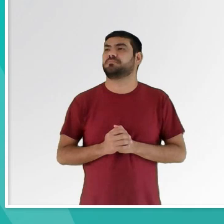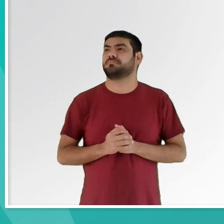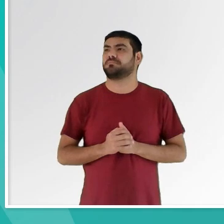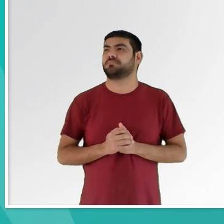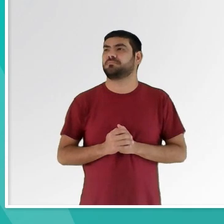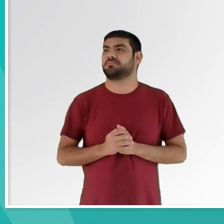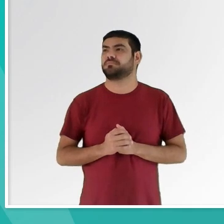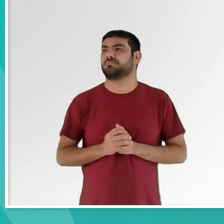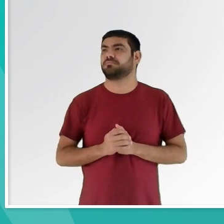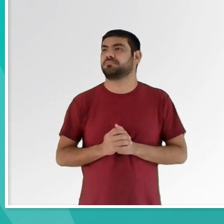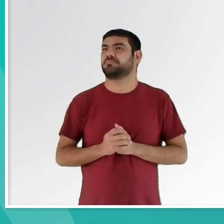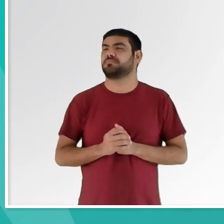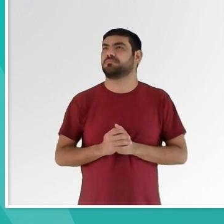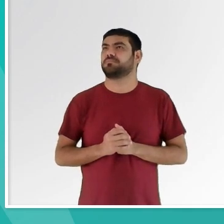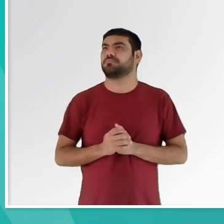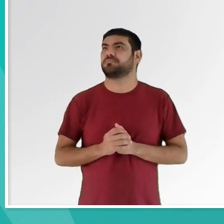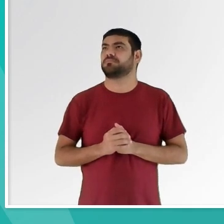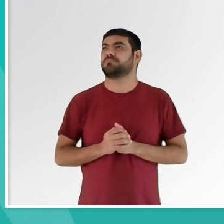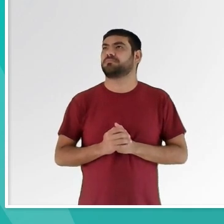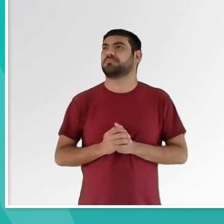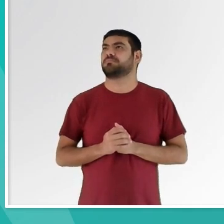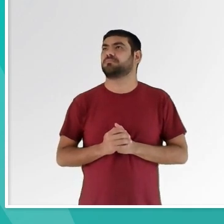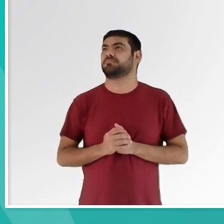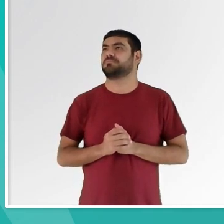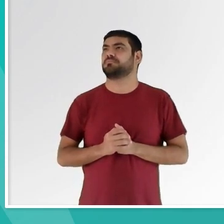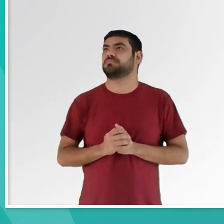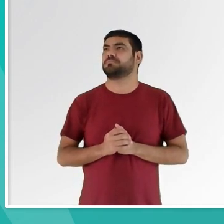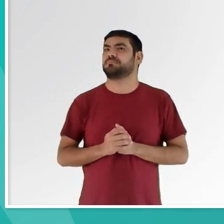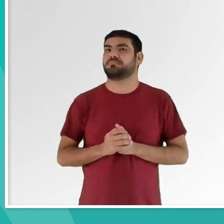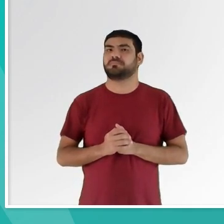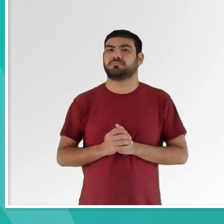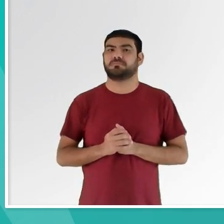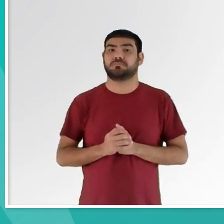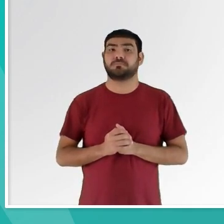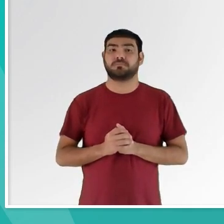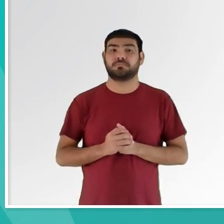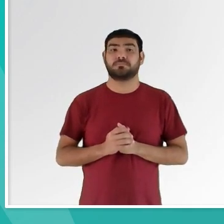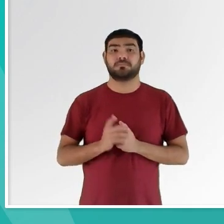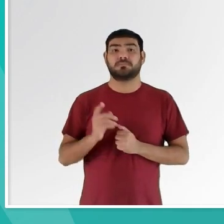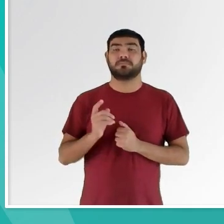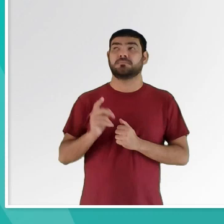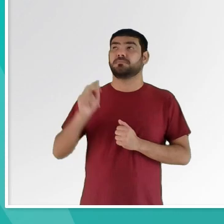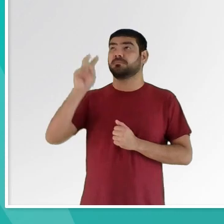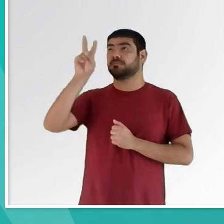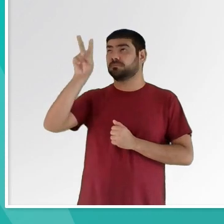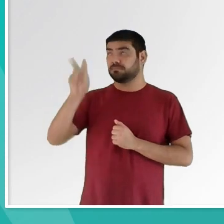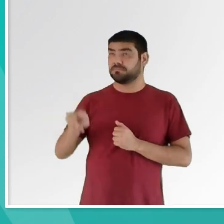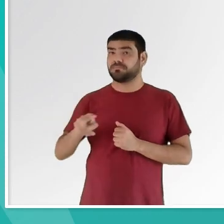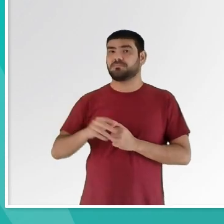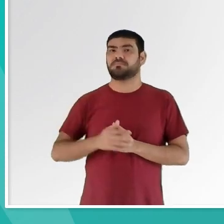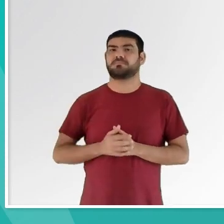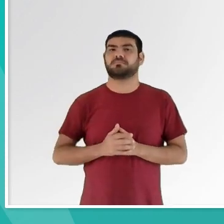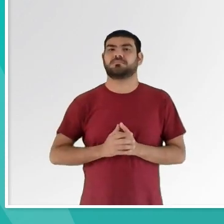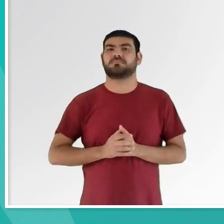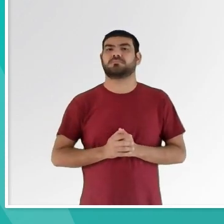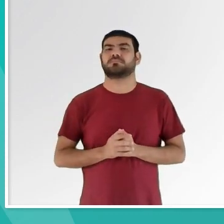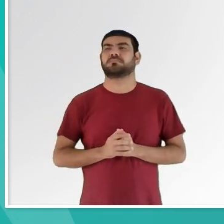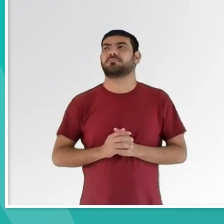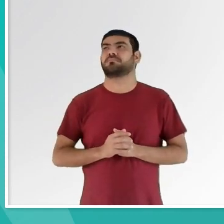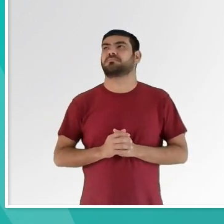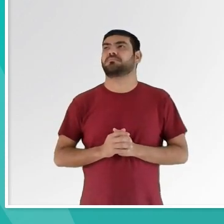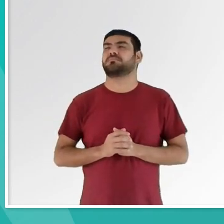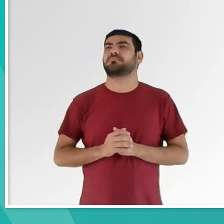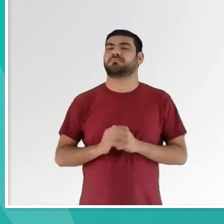como resultado artístico. Uma obra bidimensional composta por linhas, olha aí,